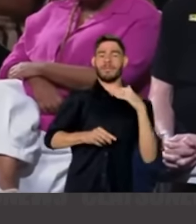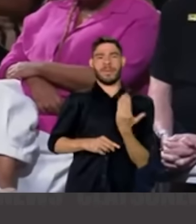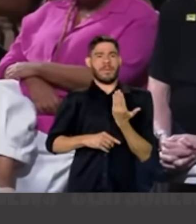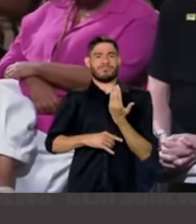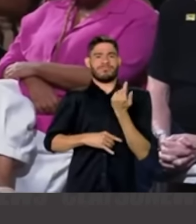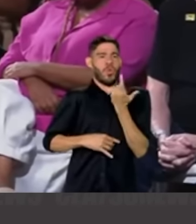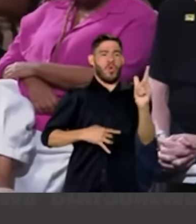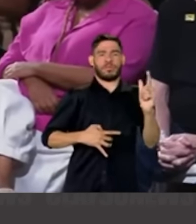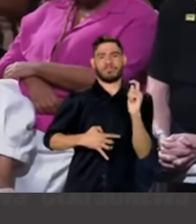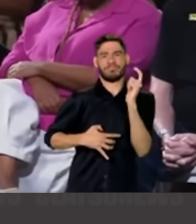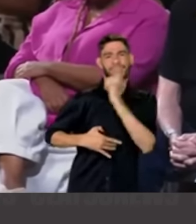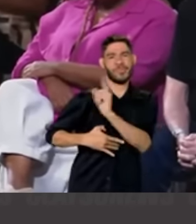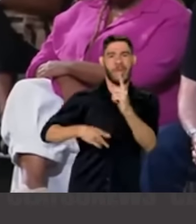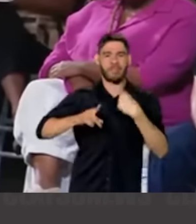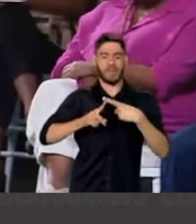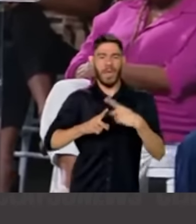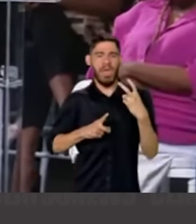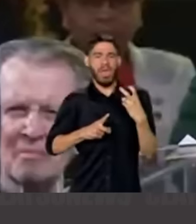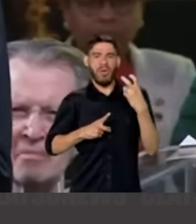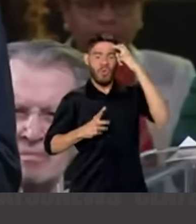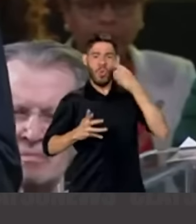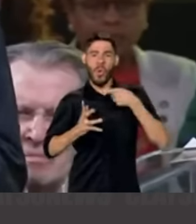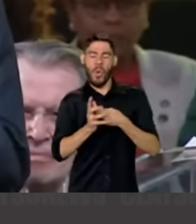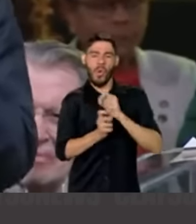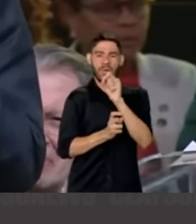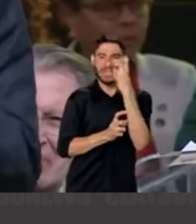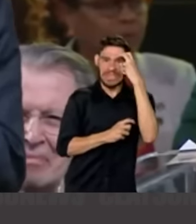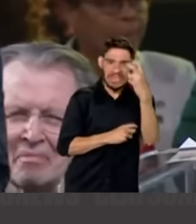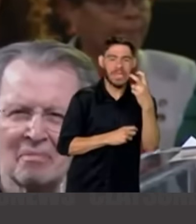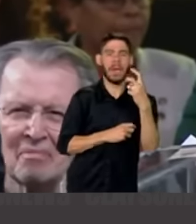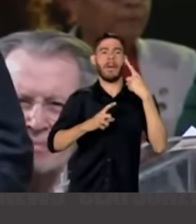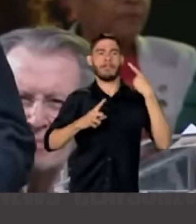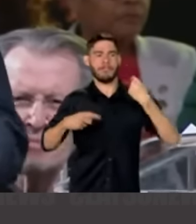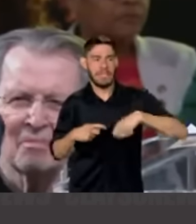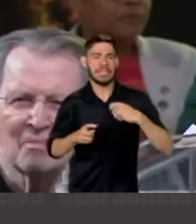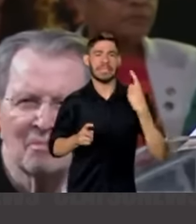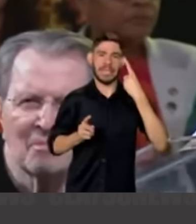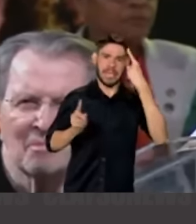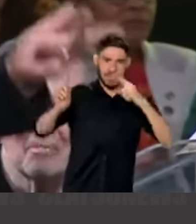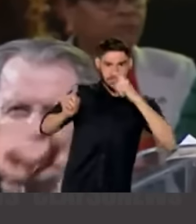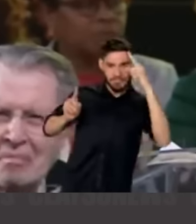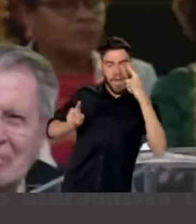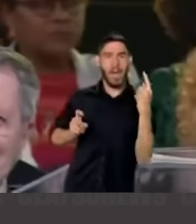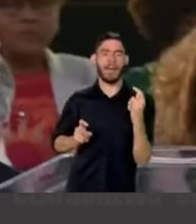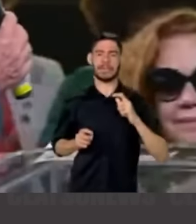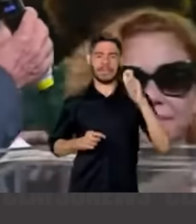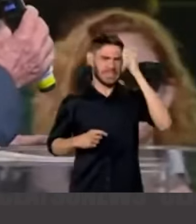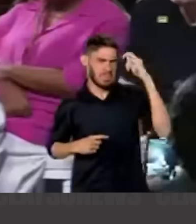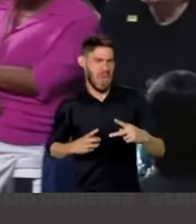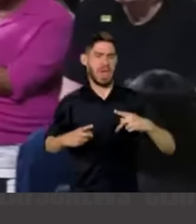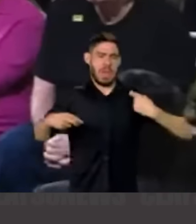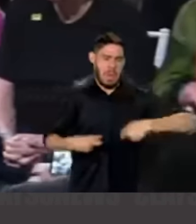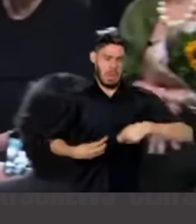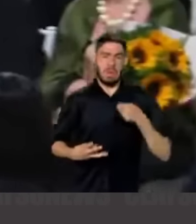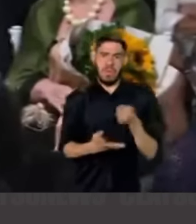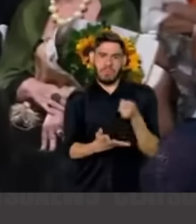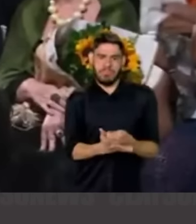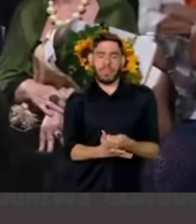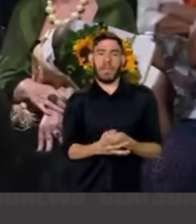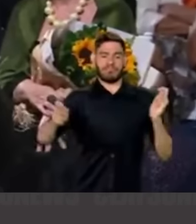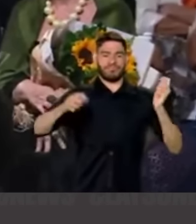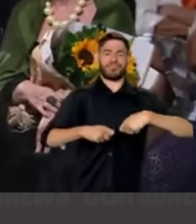alcançassem em outra atividade. Porque a cultura exige inteligência, exige criatividade, exige perspicácia e, sobretudo,